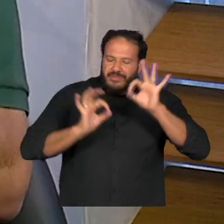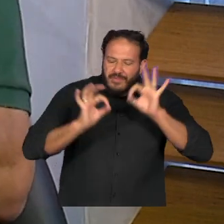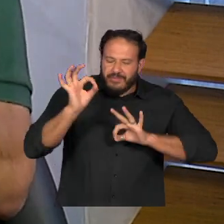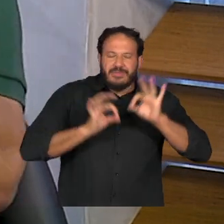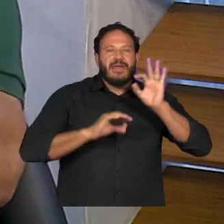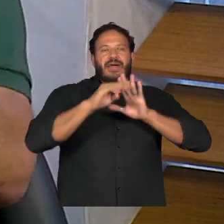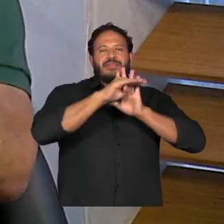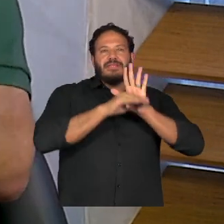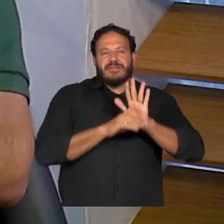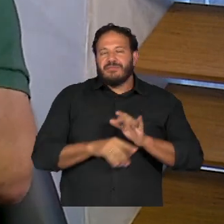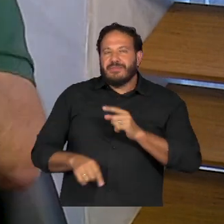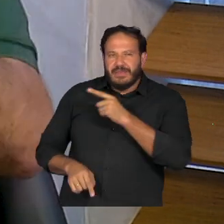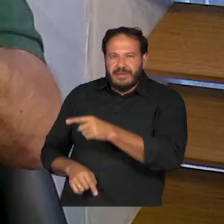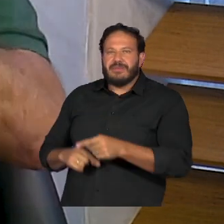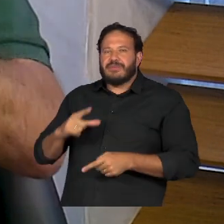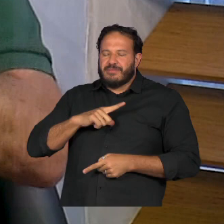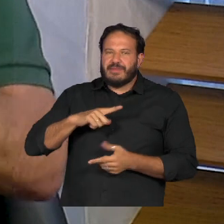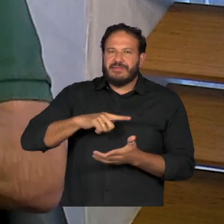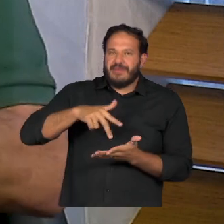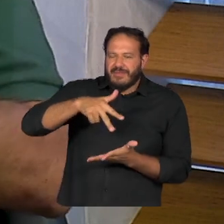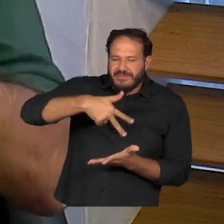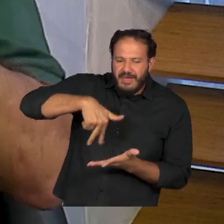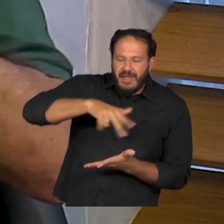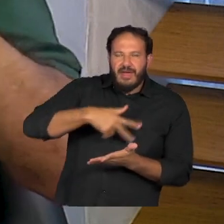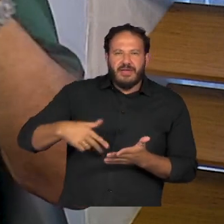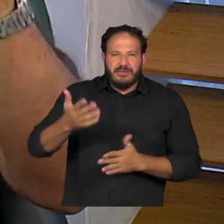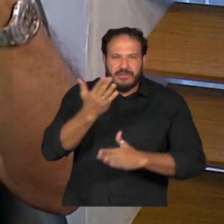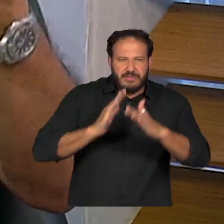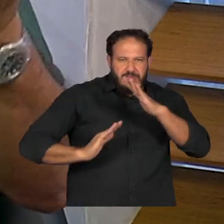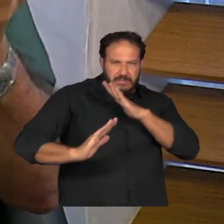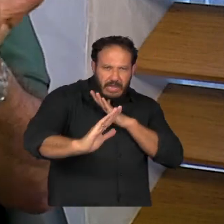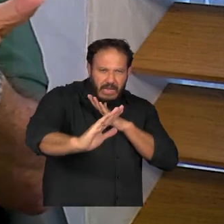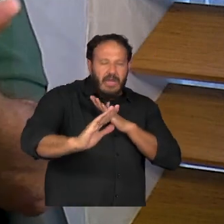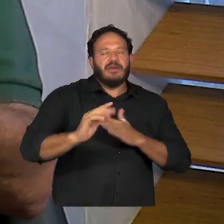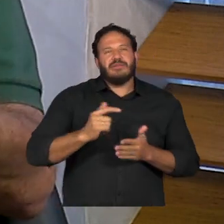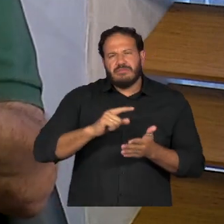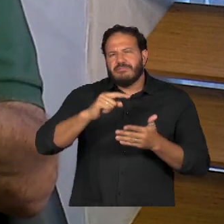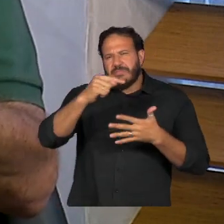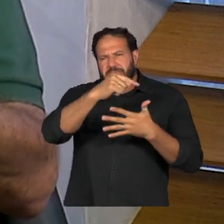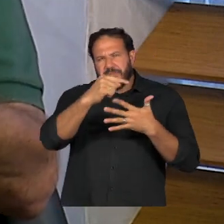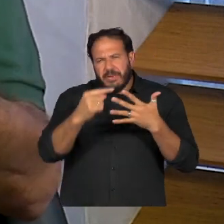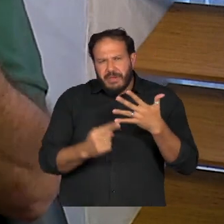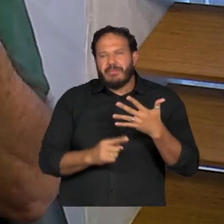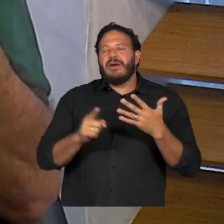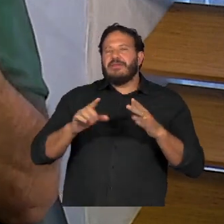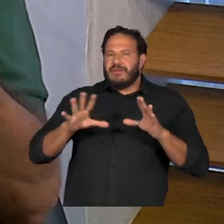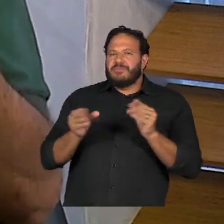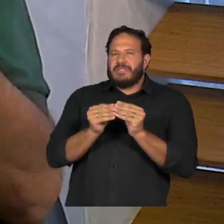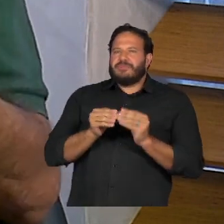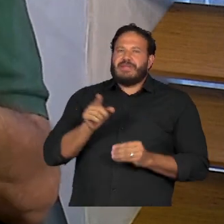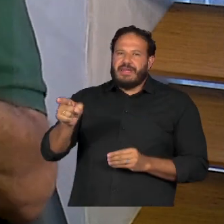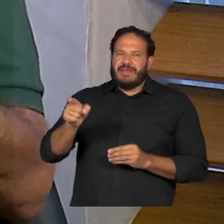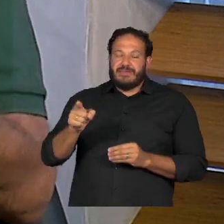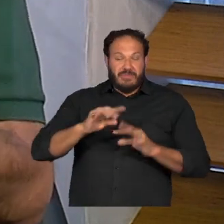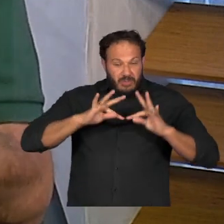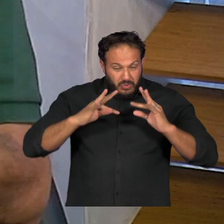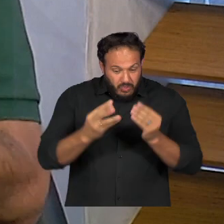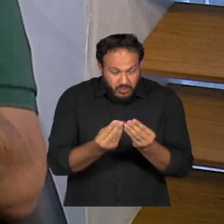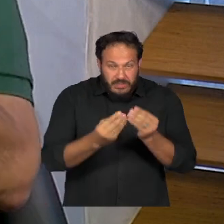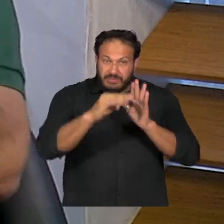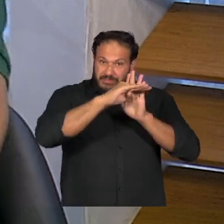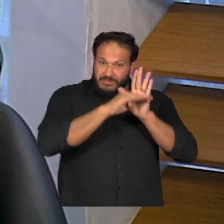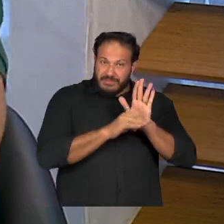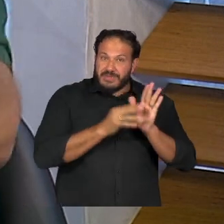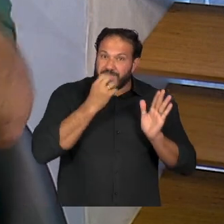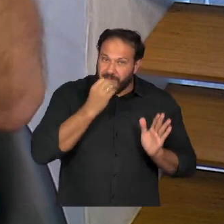eles temos dança temos o Taikô Enfim uma grade completa para isso para que essa grade funcione